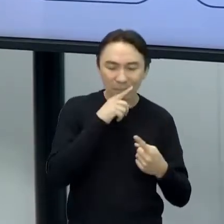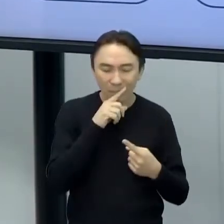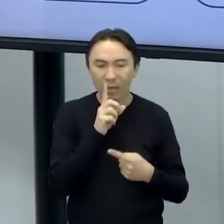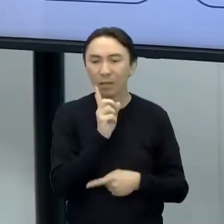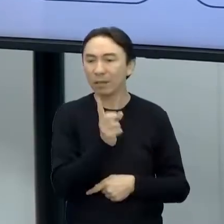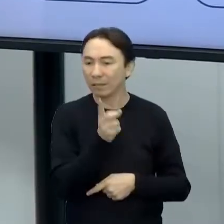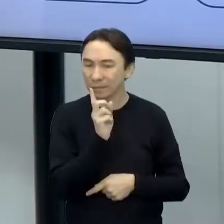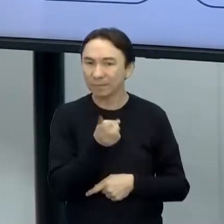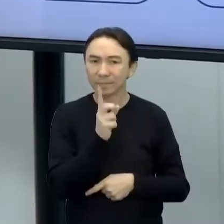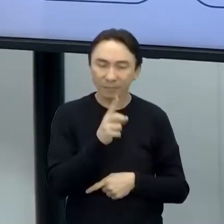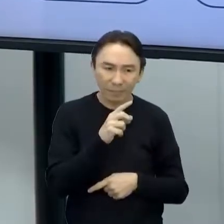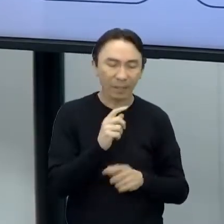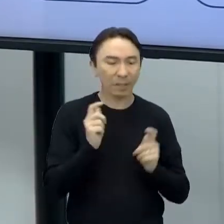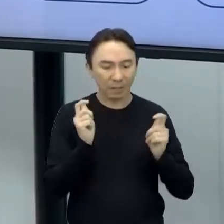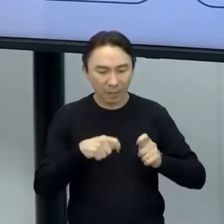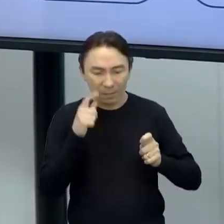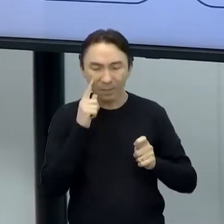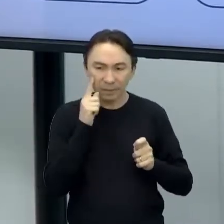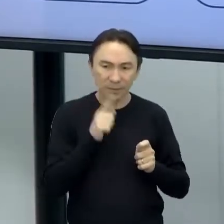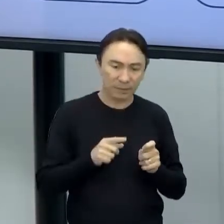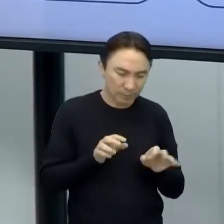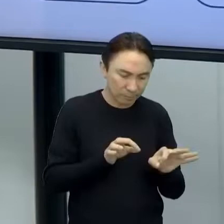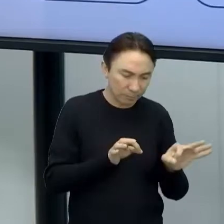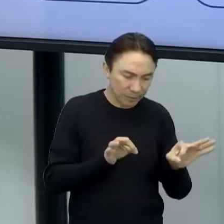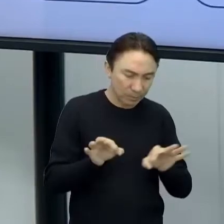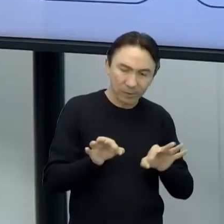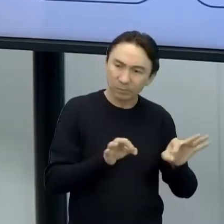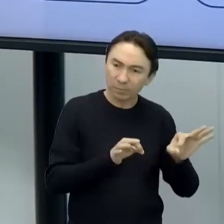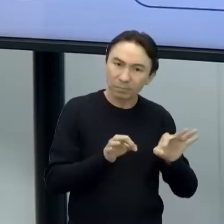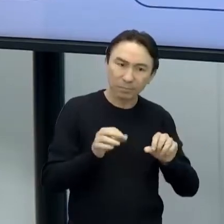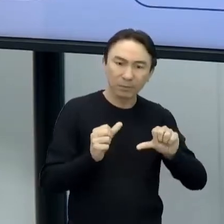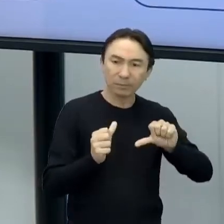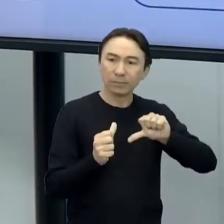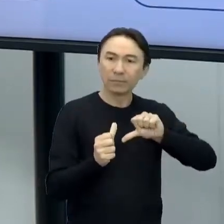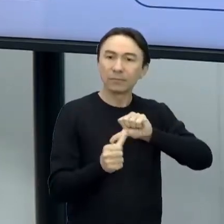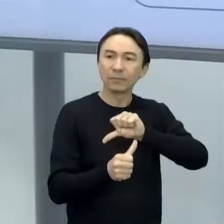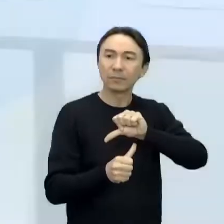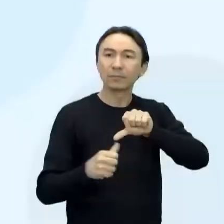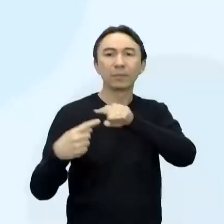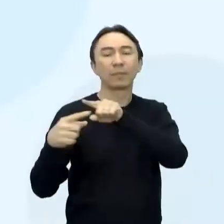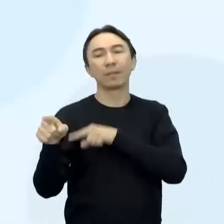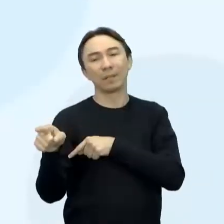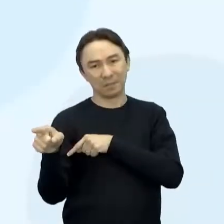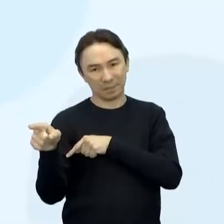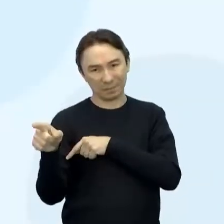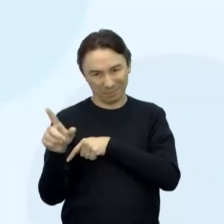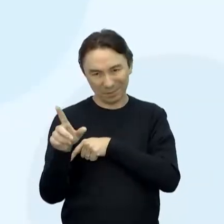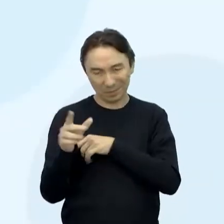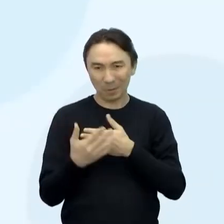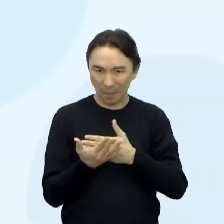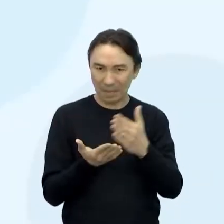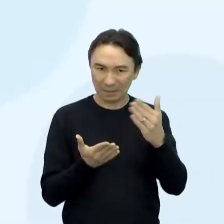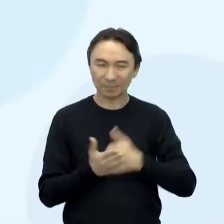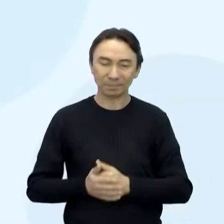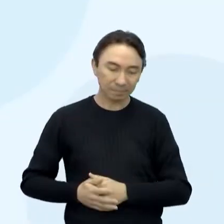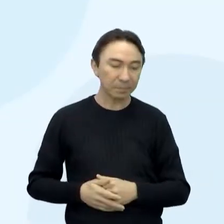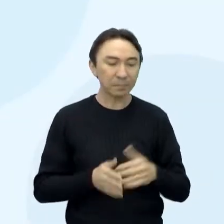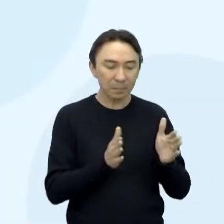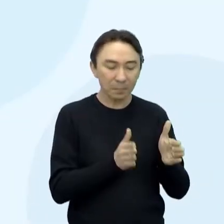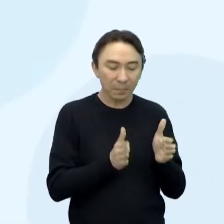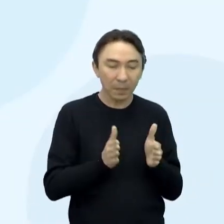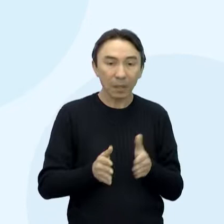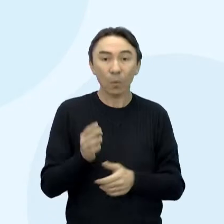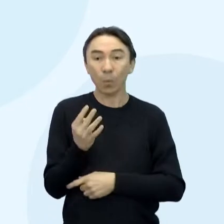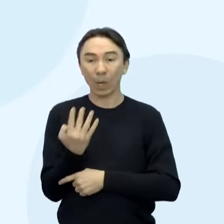linha, a ter um caminho para resolver o meu problema, certo? Quarta etapa, então, vamos lá.